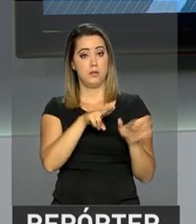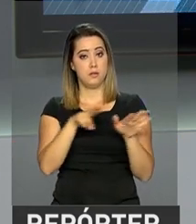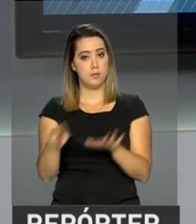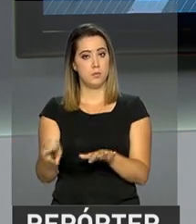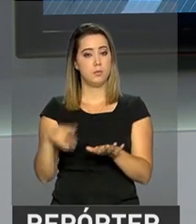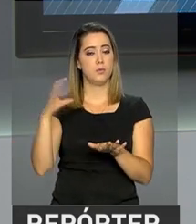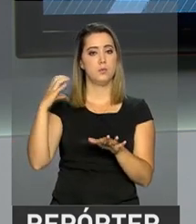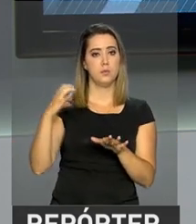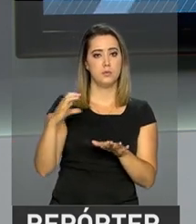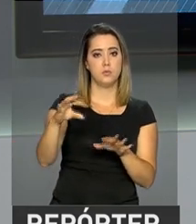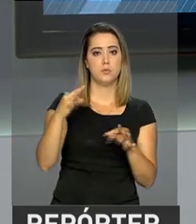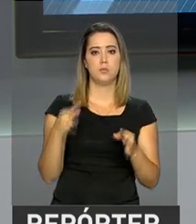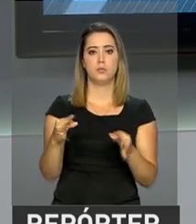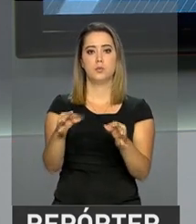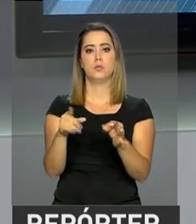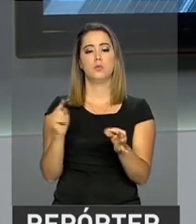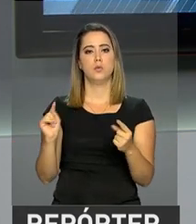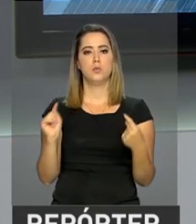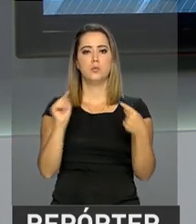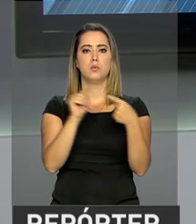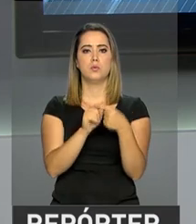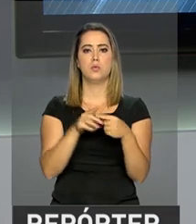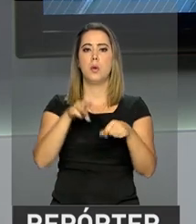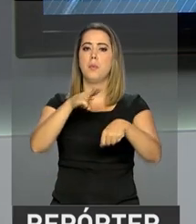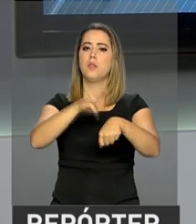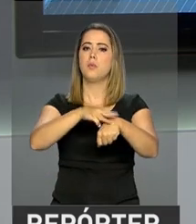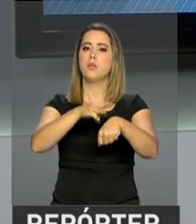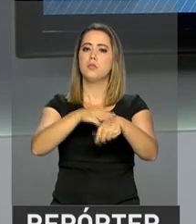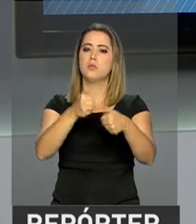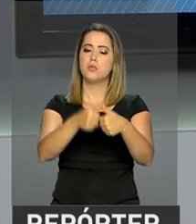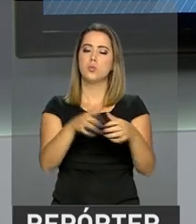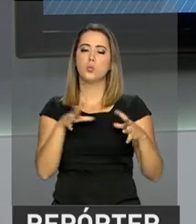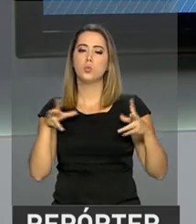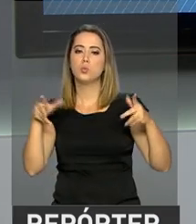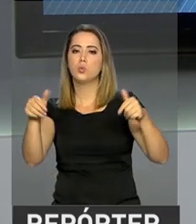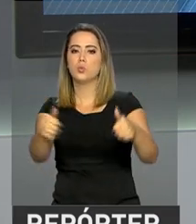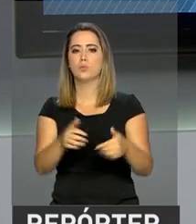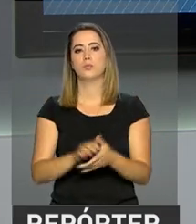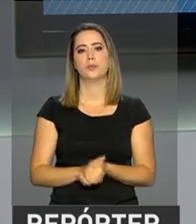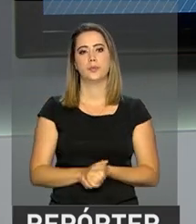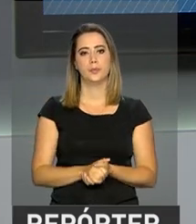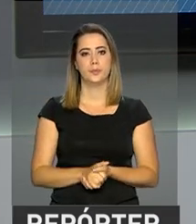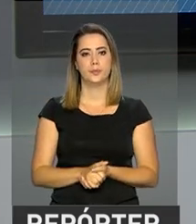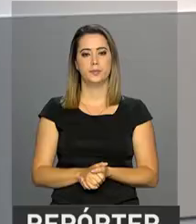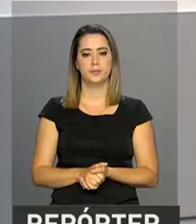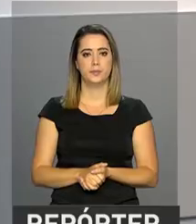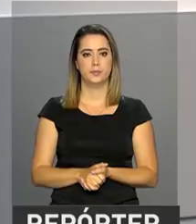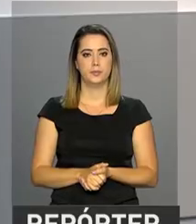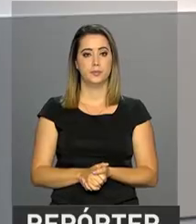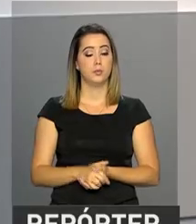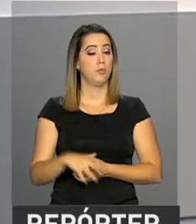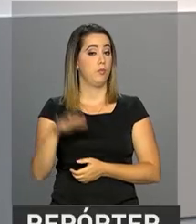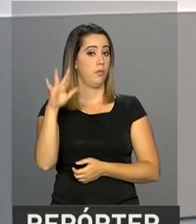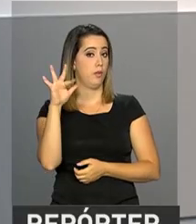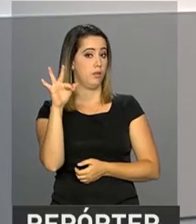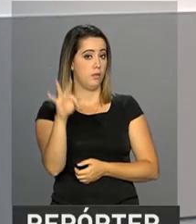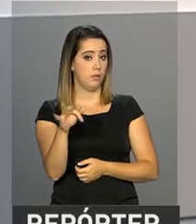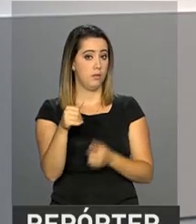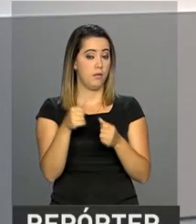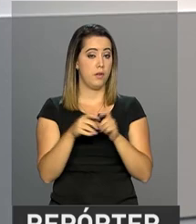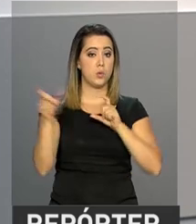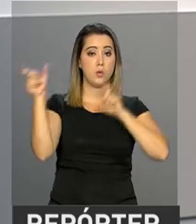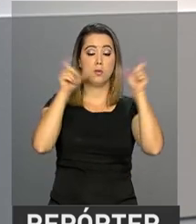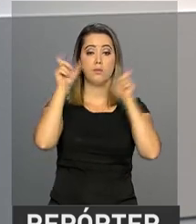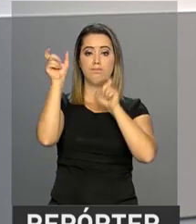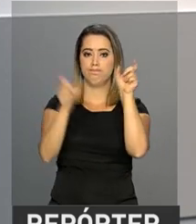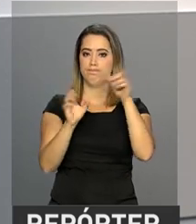de ciência e tecnologia tem como tema a matemática está em tudo a receita federal faz um alerta